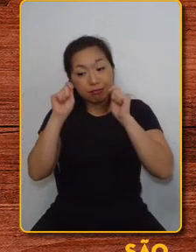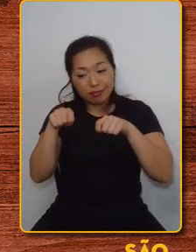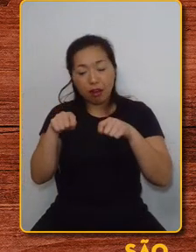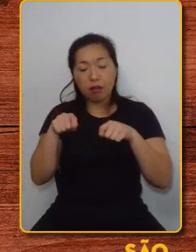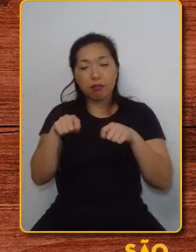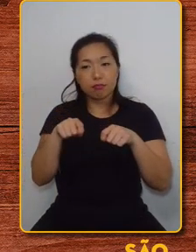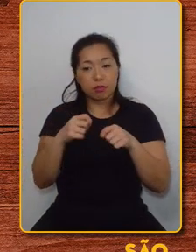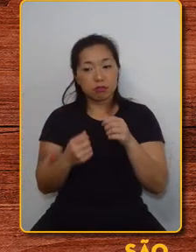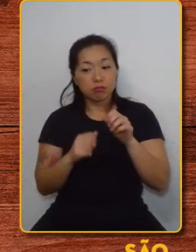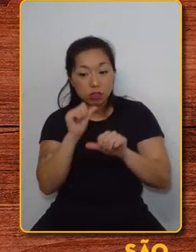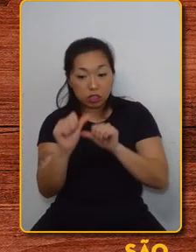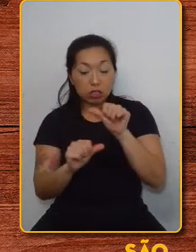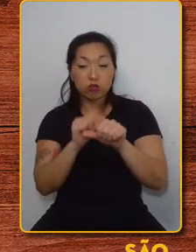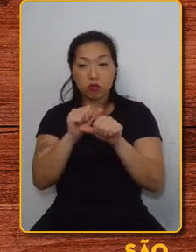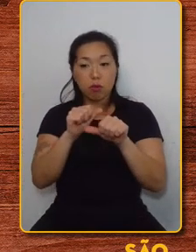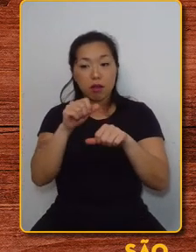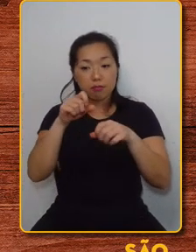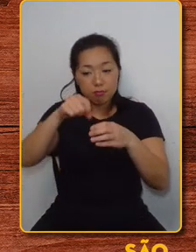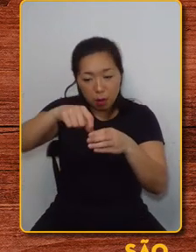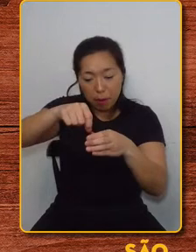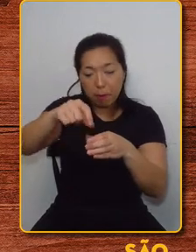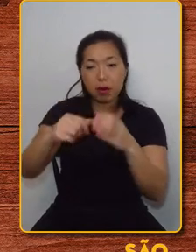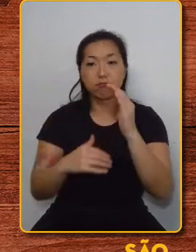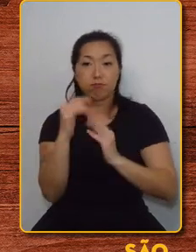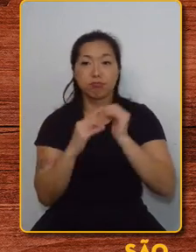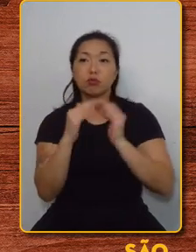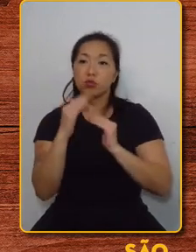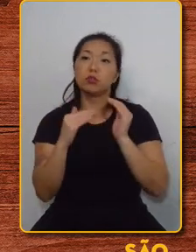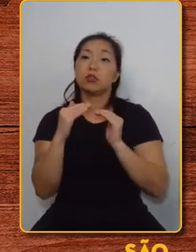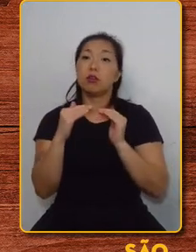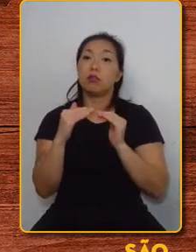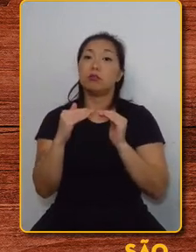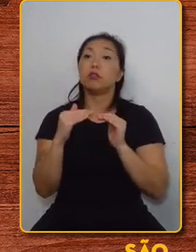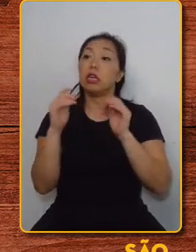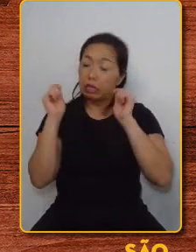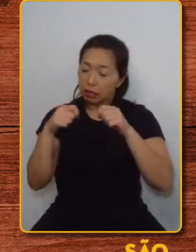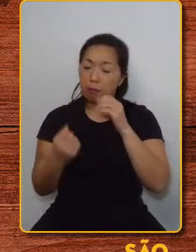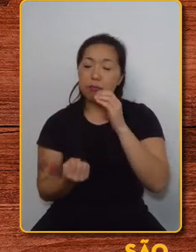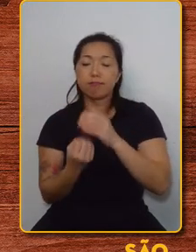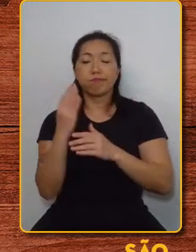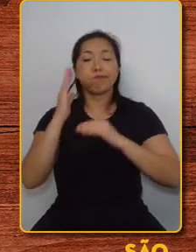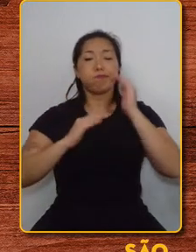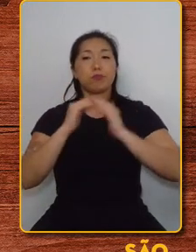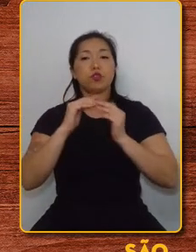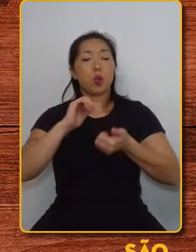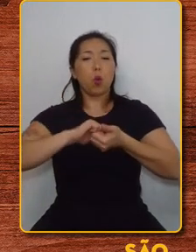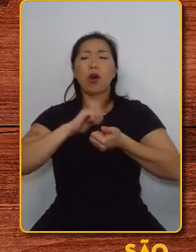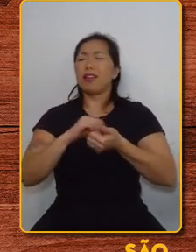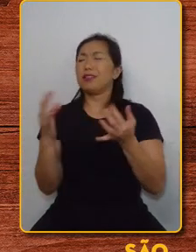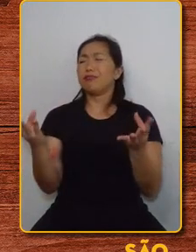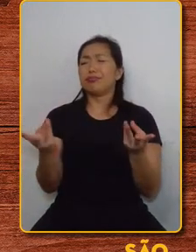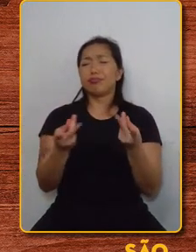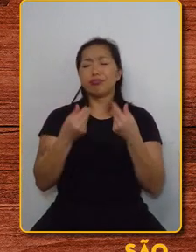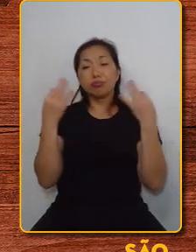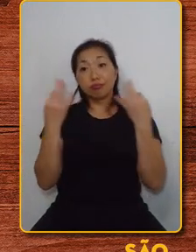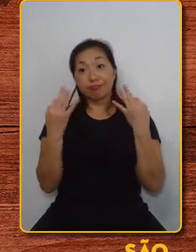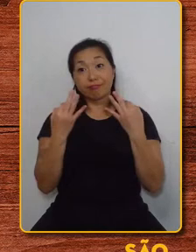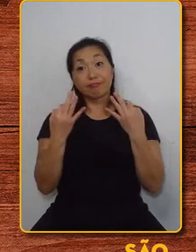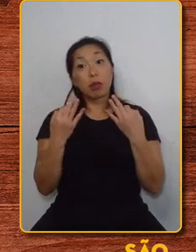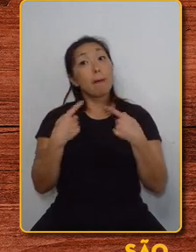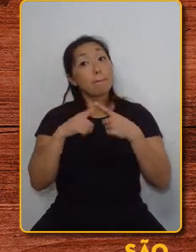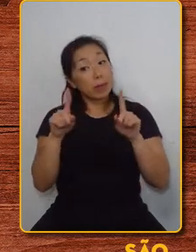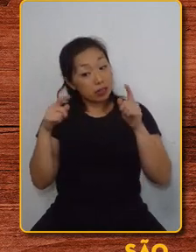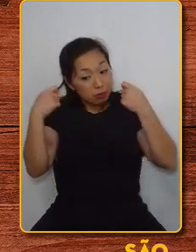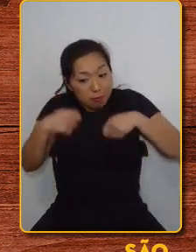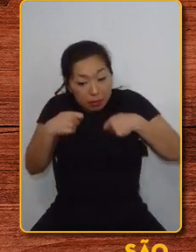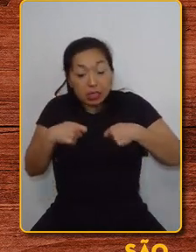uma qualidade imensa para a perspectiva do desenvolvimento do campo. É necessário você fazer isso. Mas eu preciso avançar